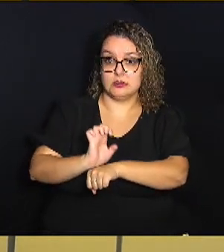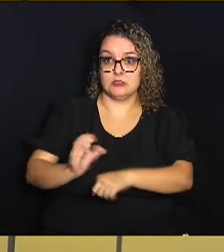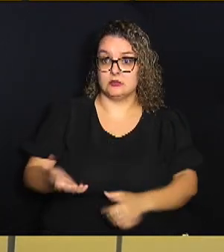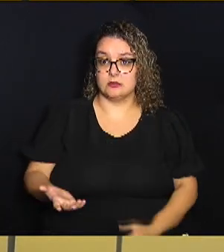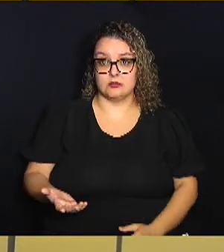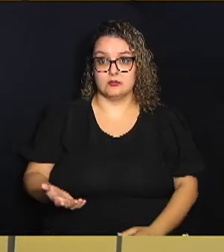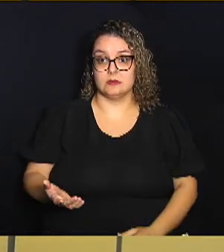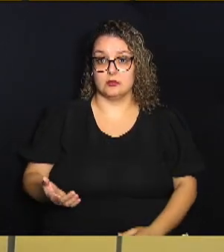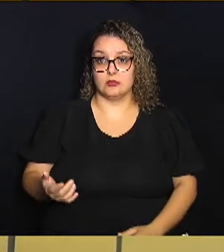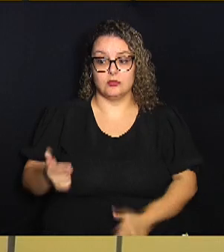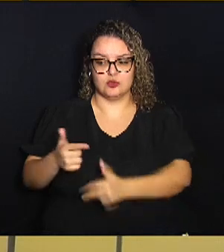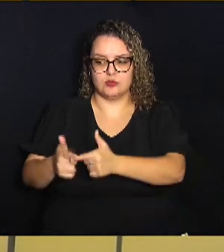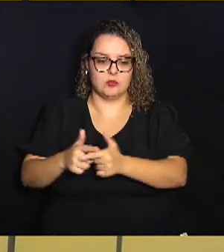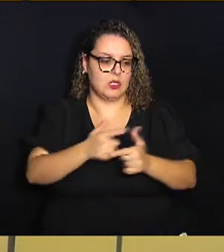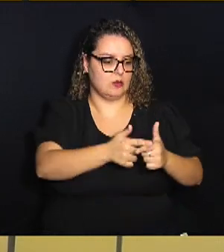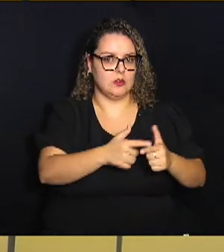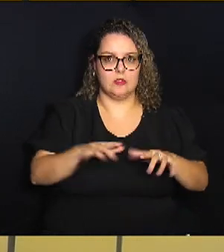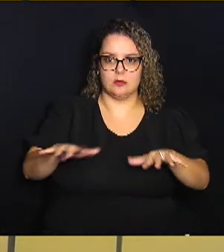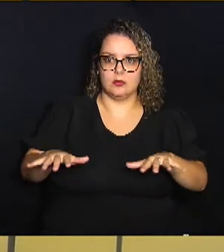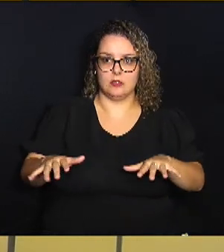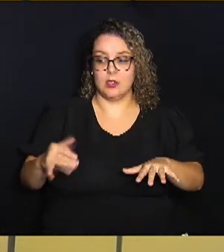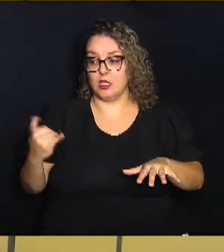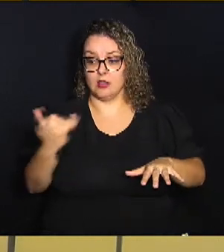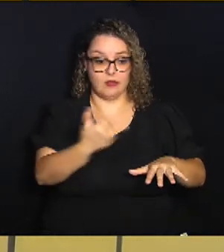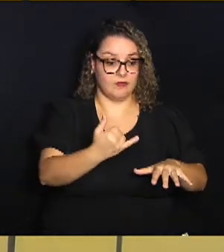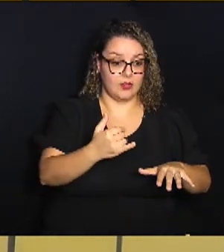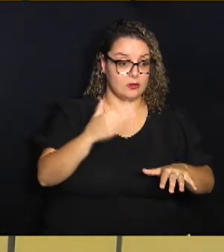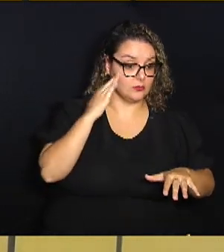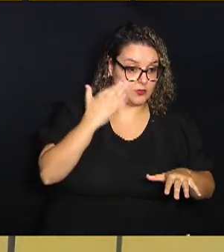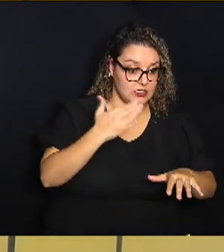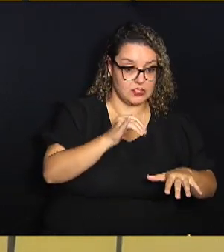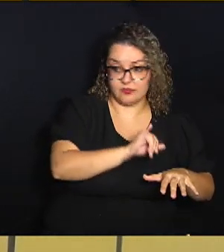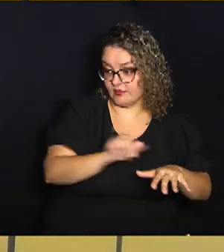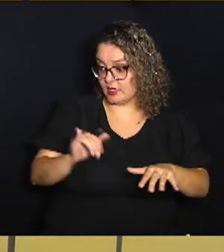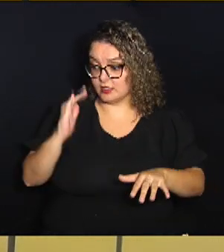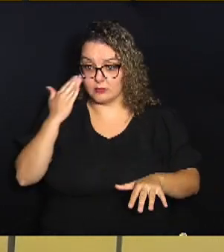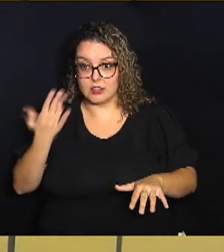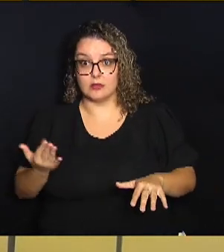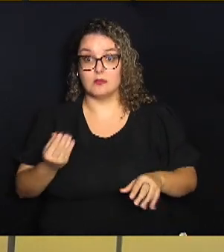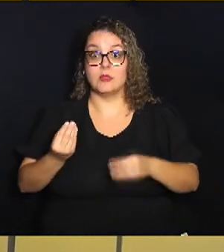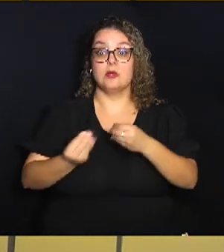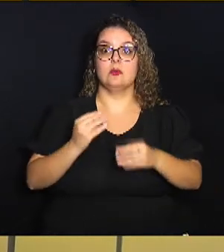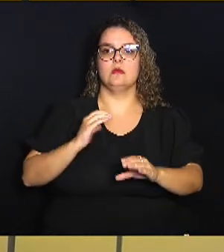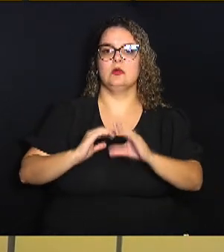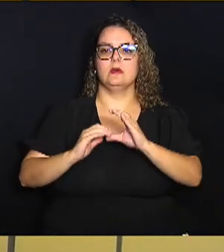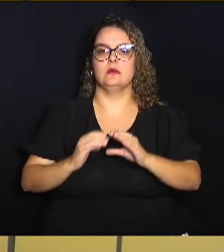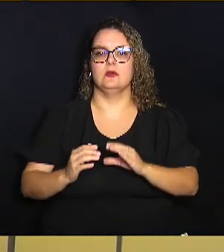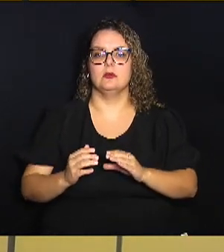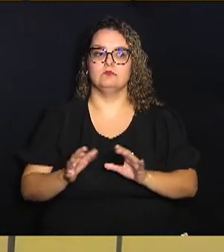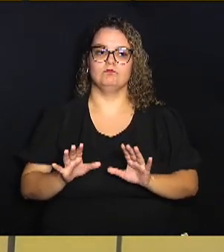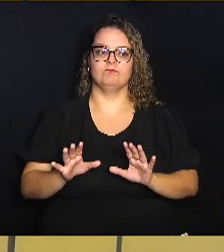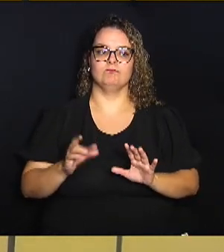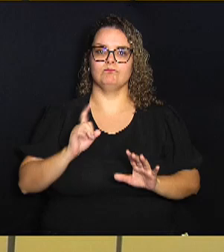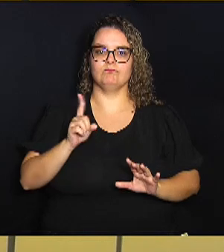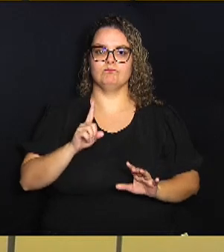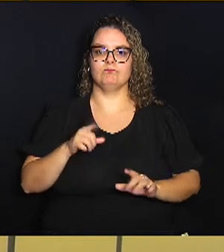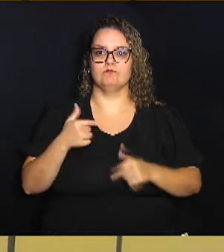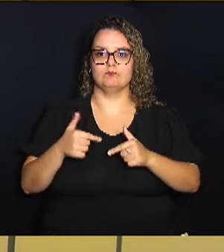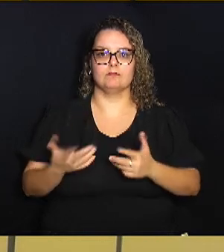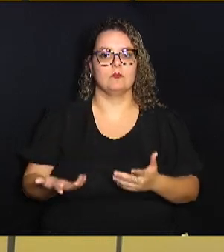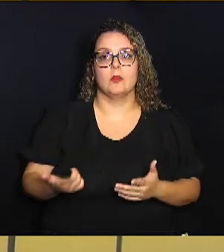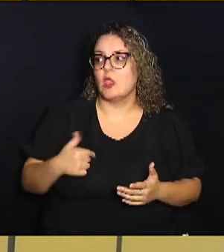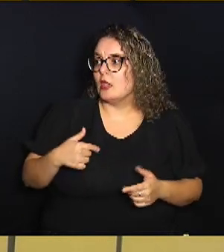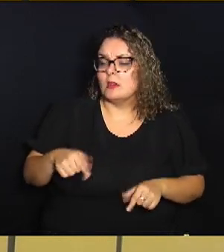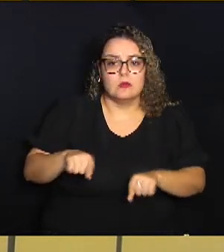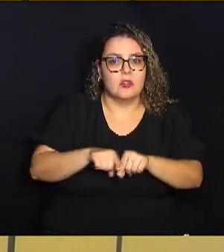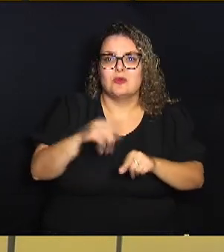igual dos dois lados. Eu falo e o outro lado não me entende. Aí você fala, mas como é que você está trabalhando essa comunicação? Putz, não estou. Aí você vai para o outro lado. Não, eu também,